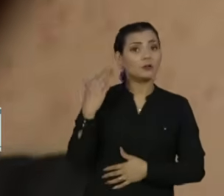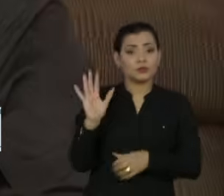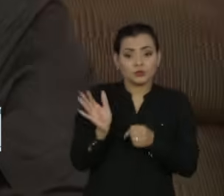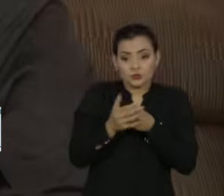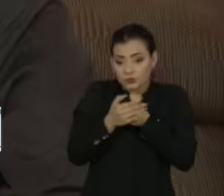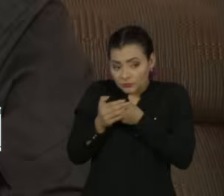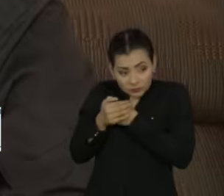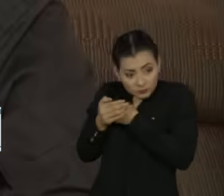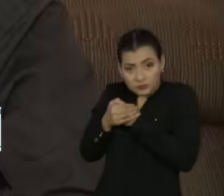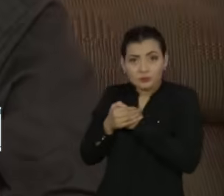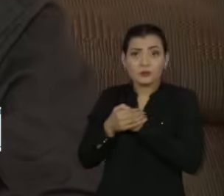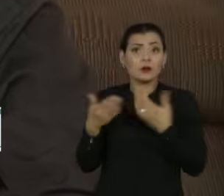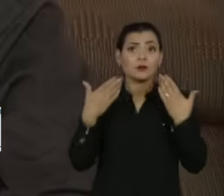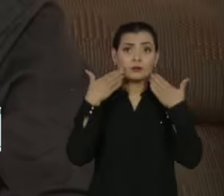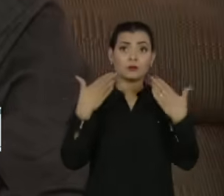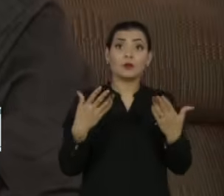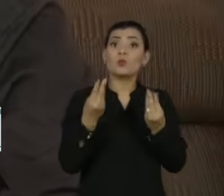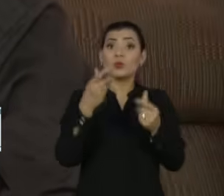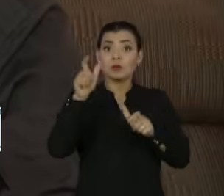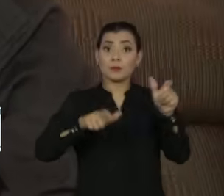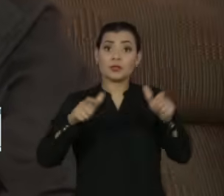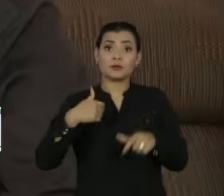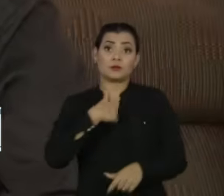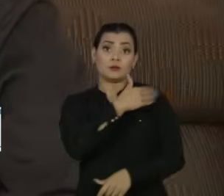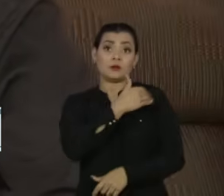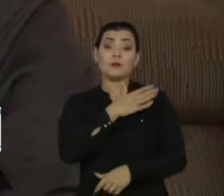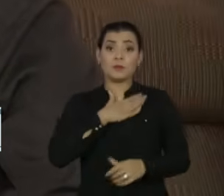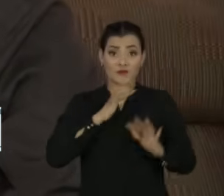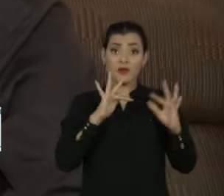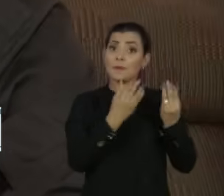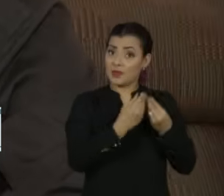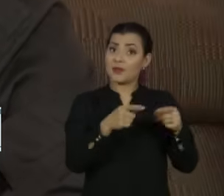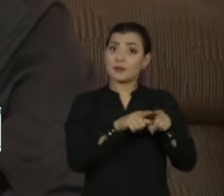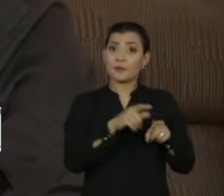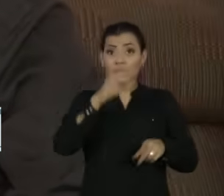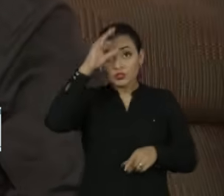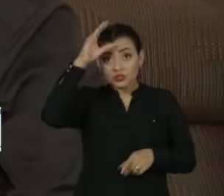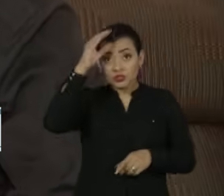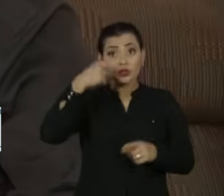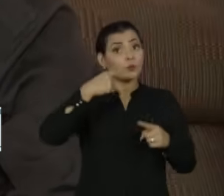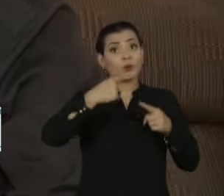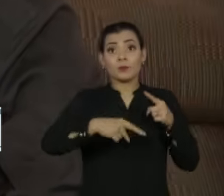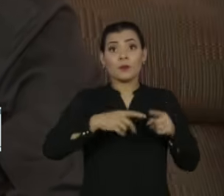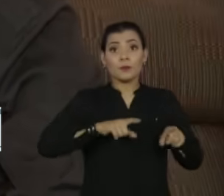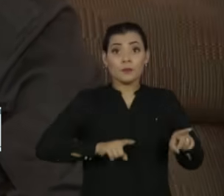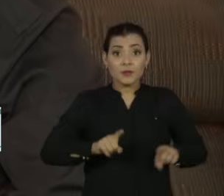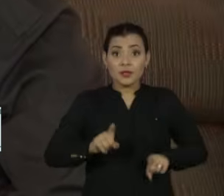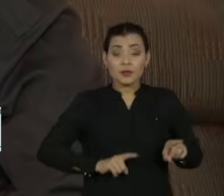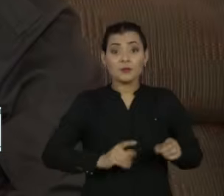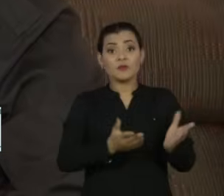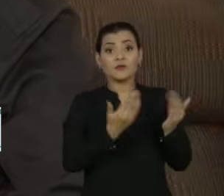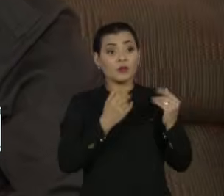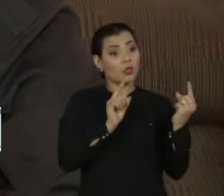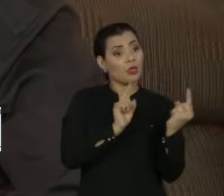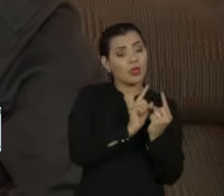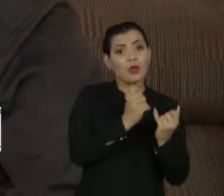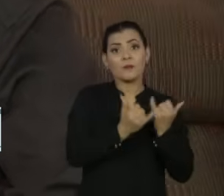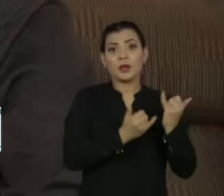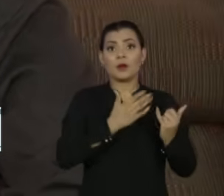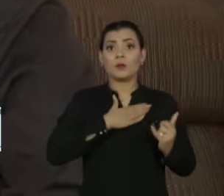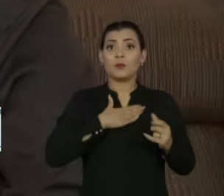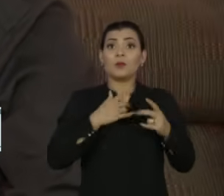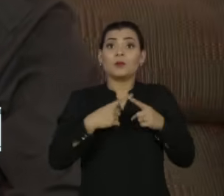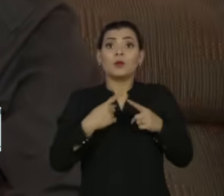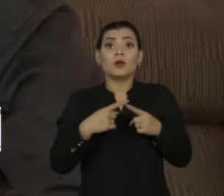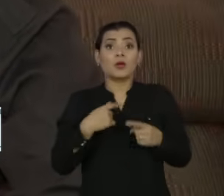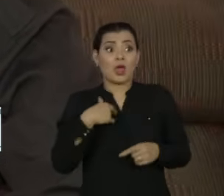esconder. Muita gente se afastou de mim, inclusive da minha família. Meus tios proibiam que os meus primos vinham conversar comigo, brincar comigo, por conta